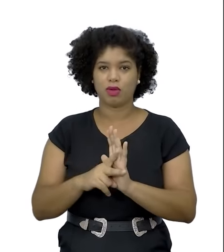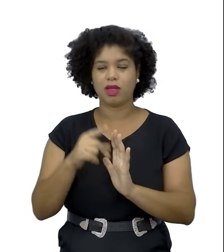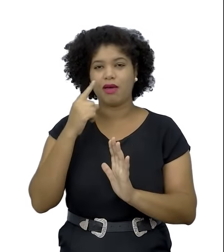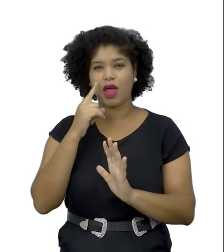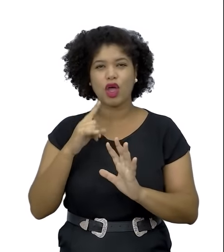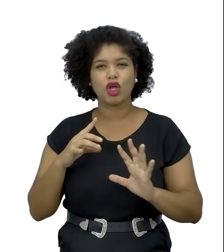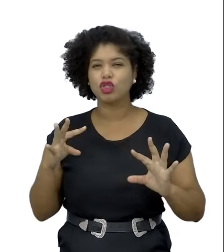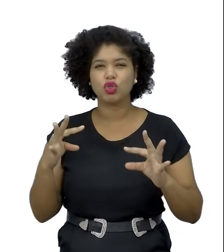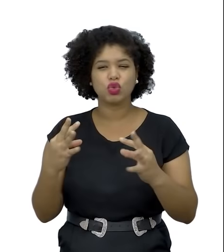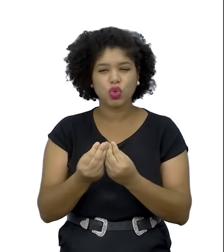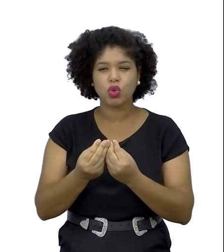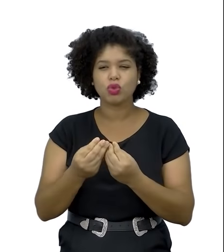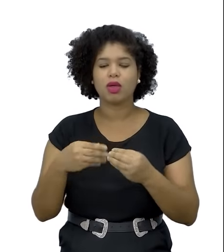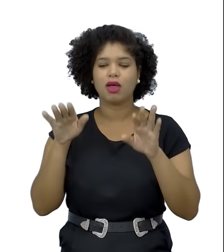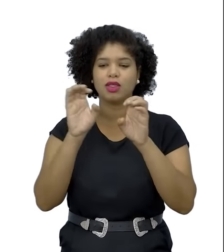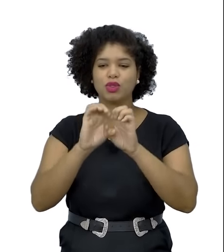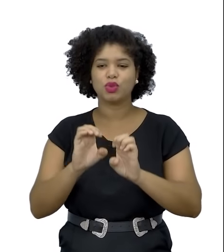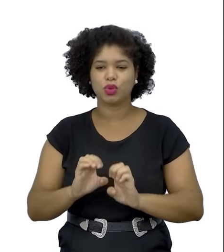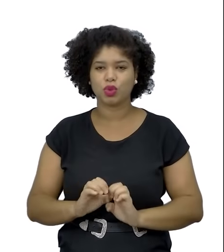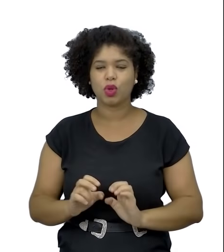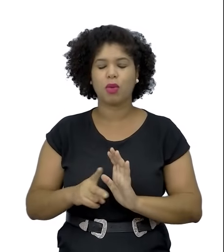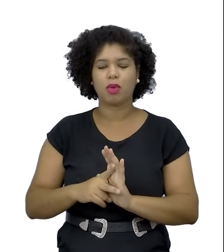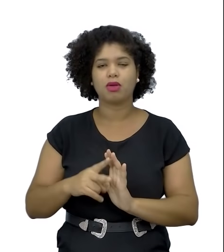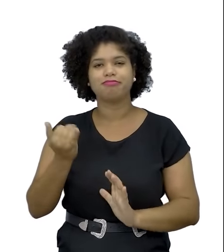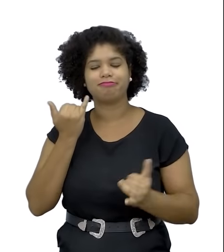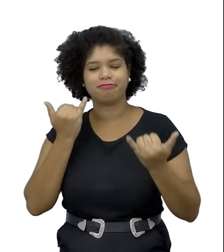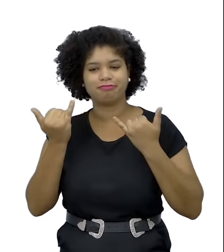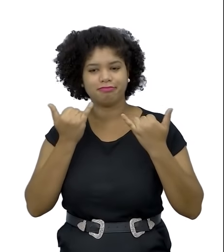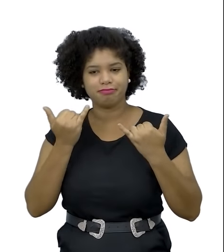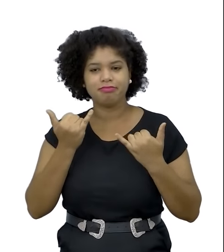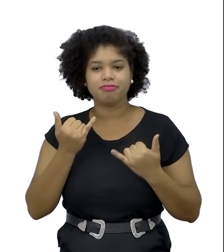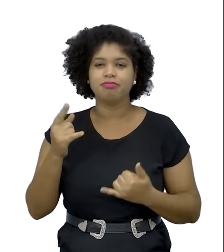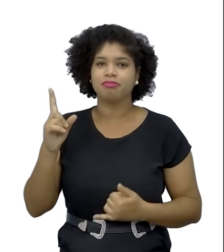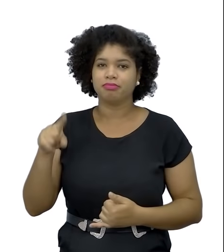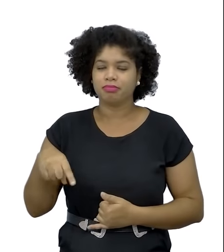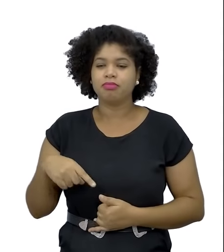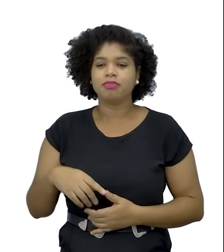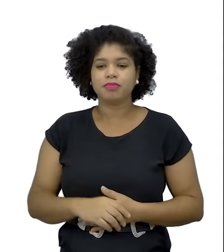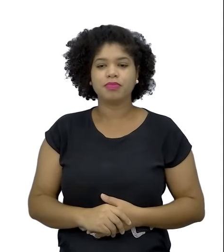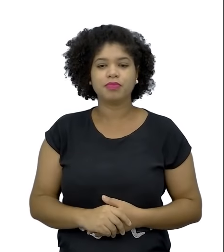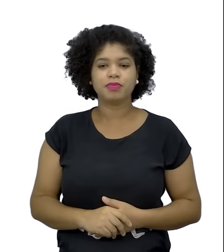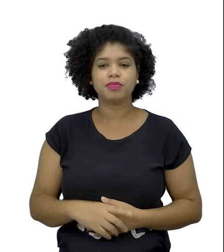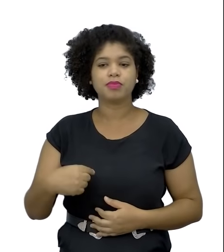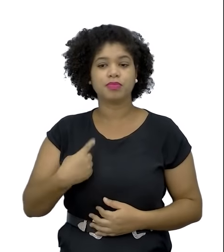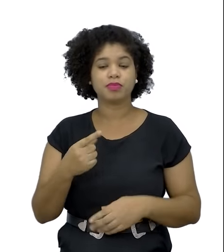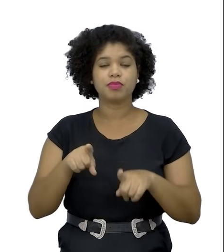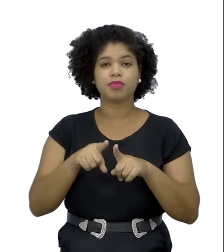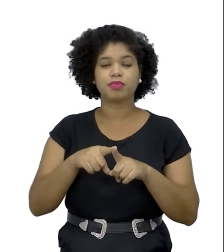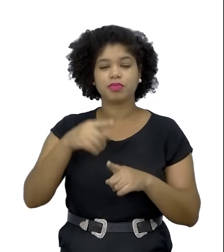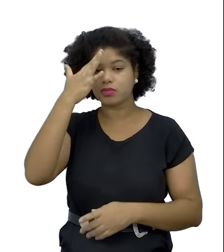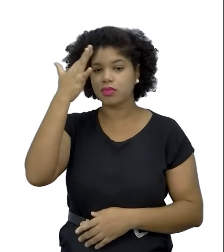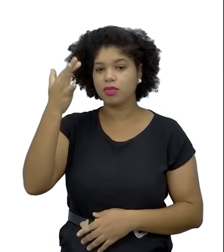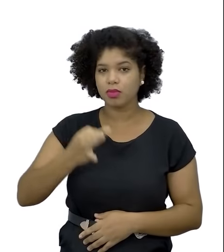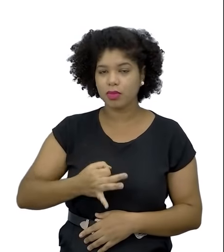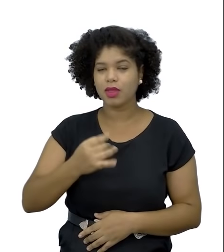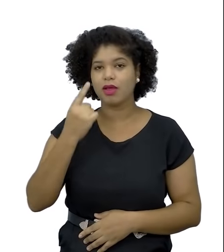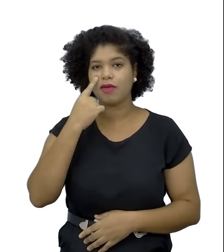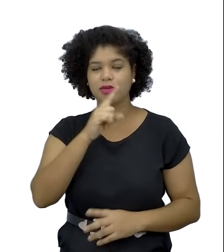os outros eixos e objetos de conhecimento dessa disciplina. Compreende os campos aditivo e